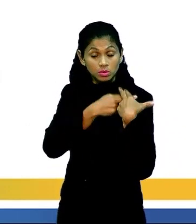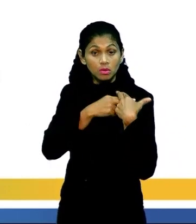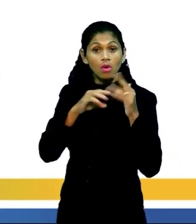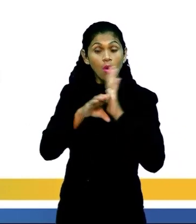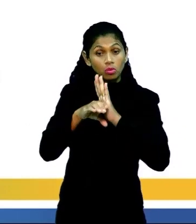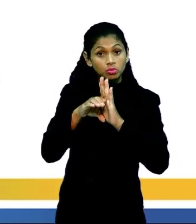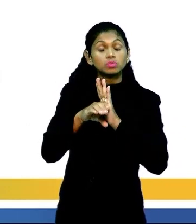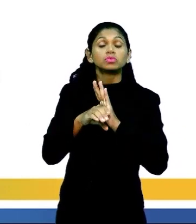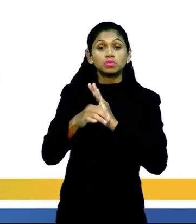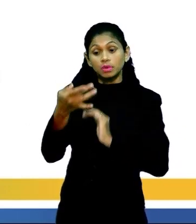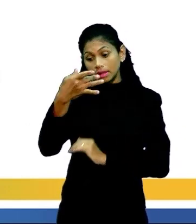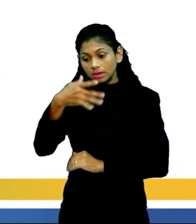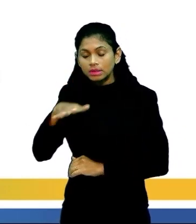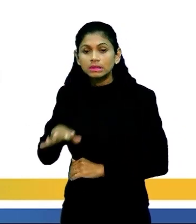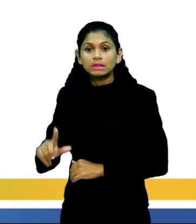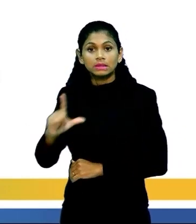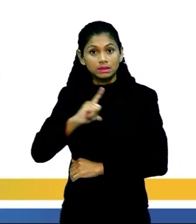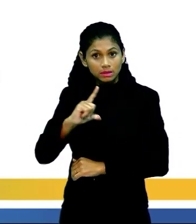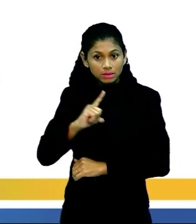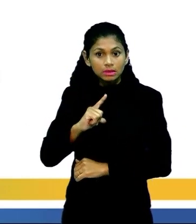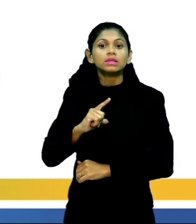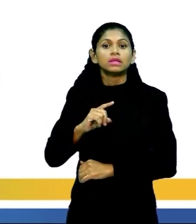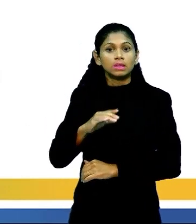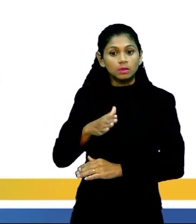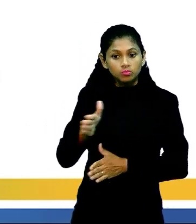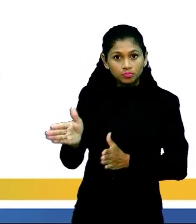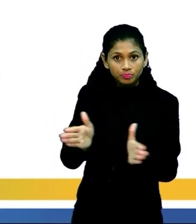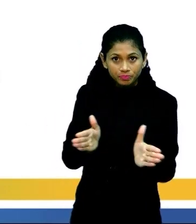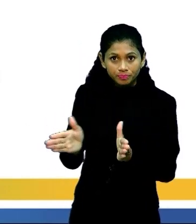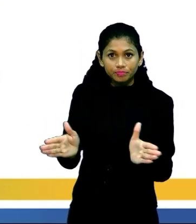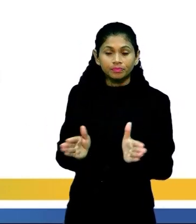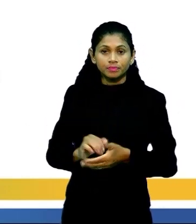acesso. Seria essa a nossa alternativa?